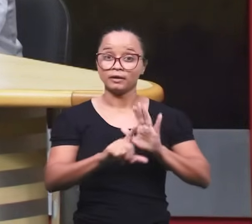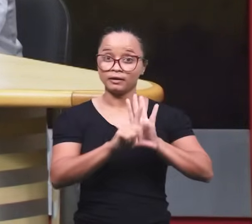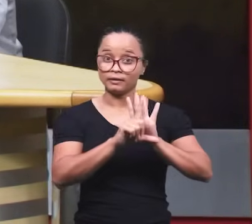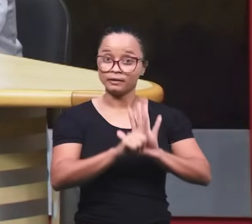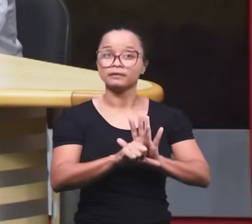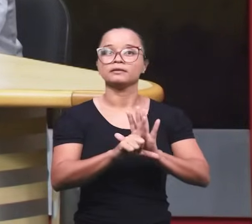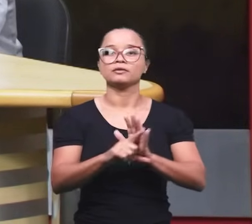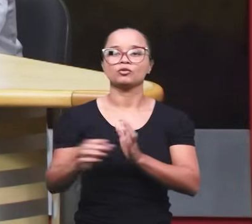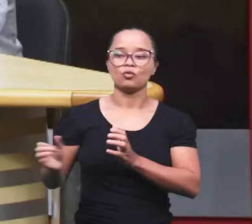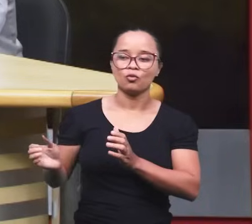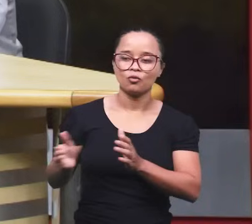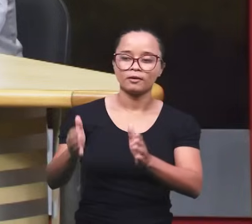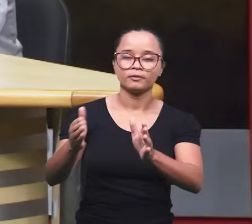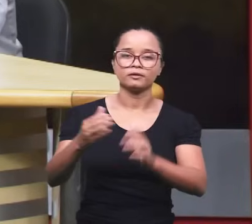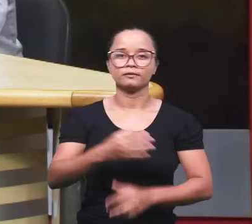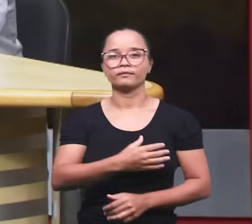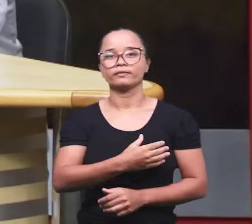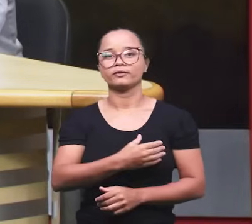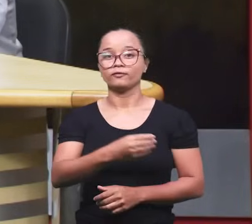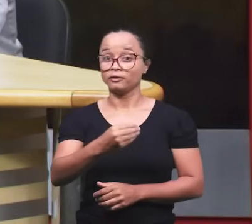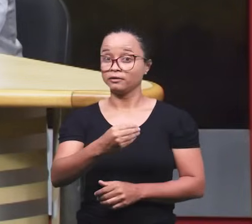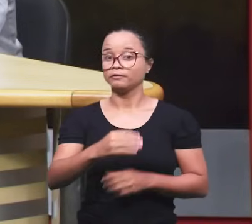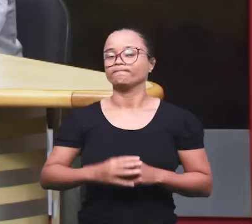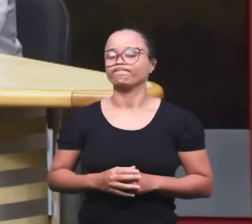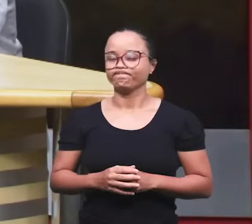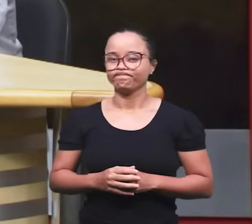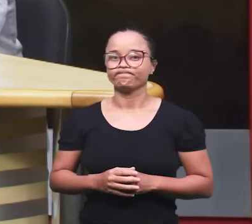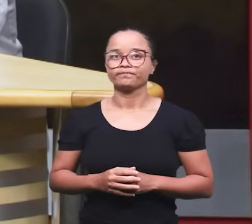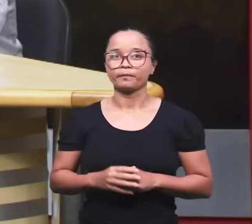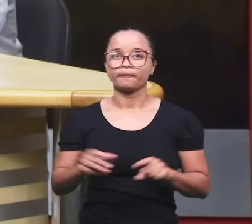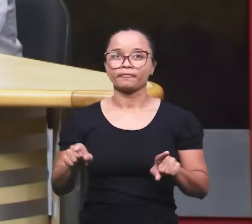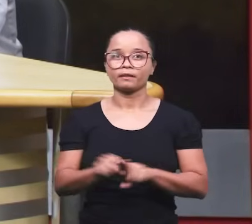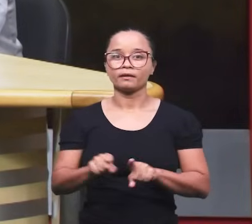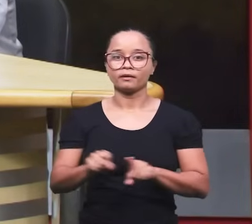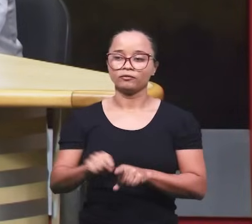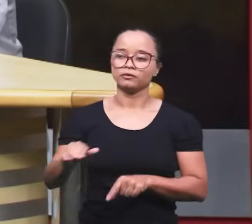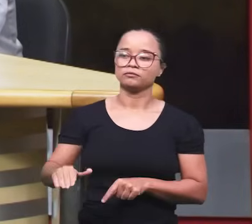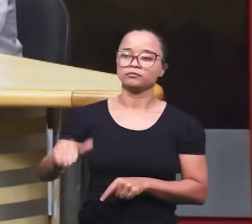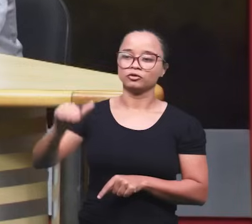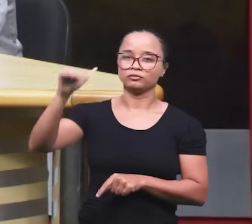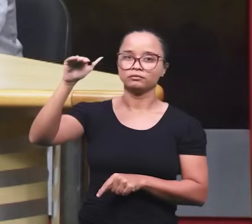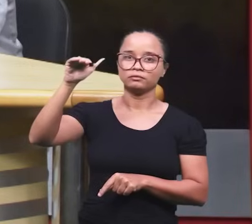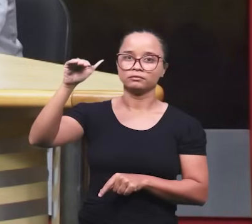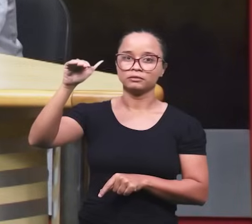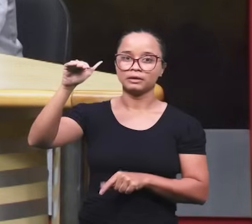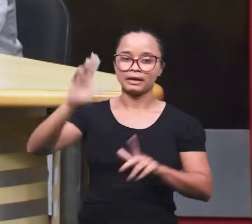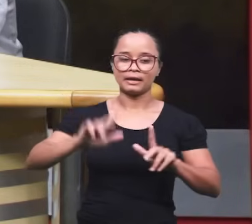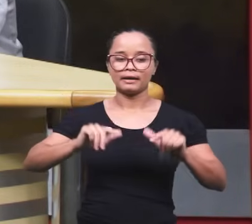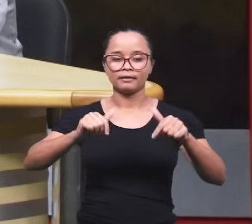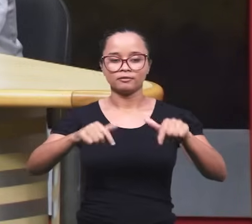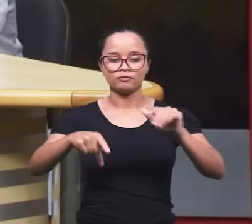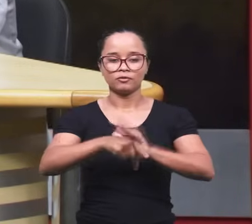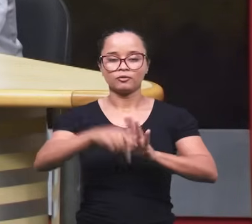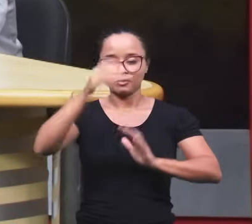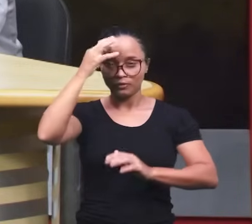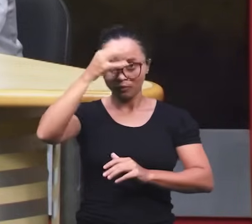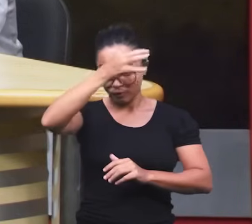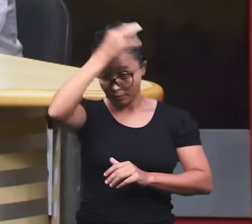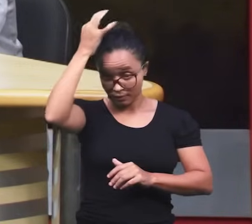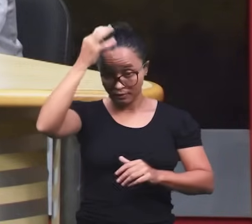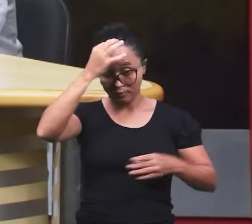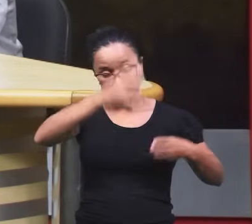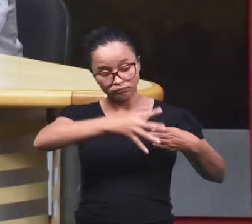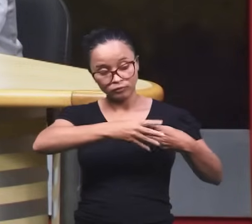o pai o caminho o filho né E quando for adulto né a operação do Espírito